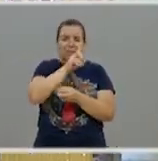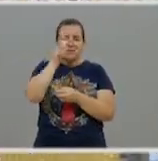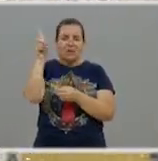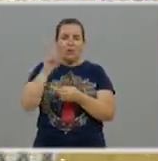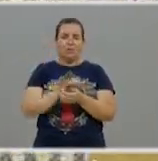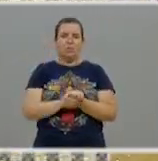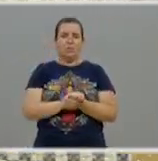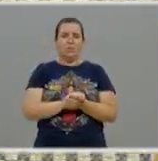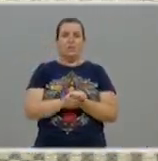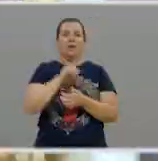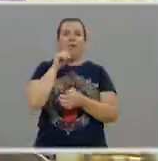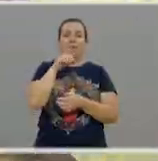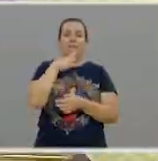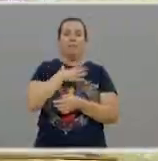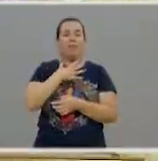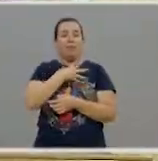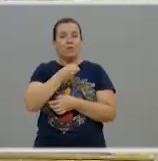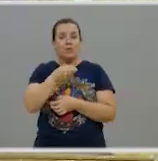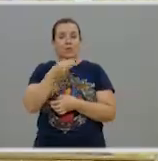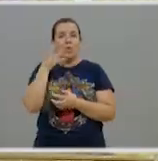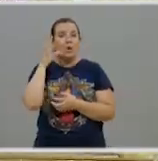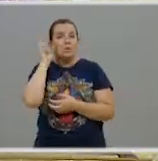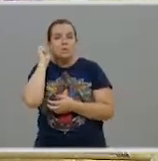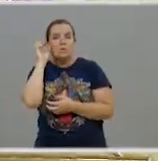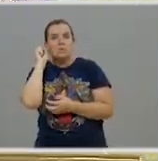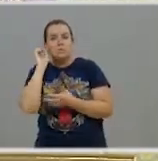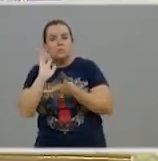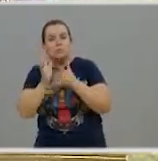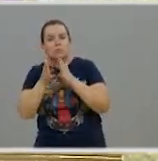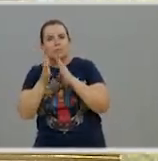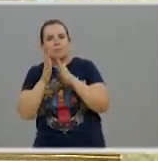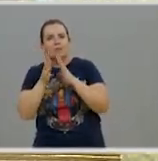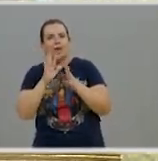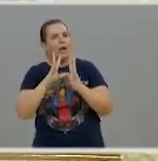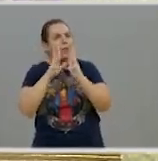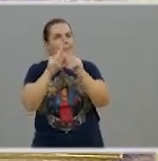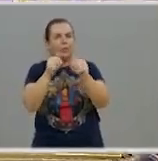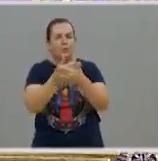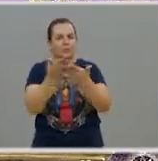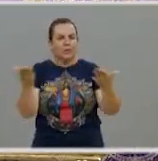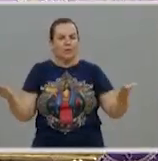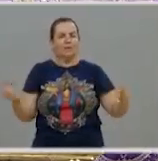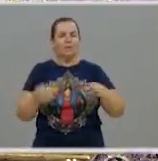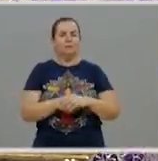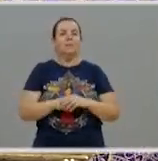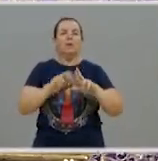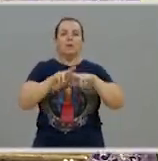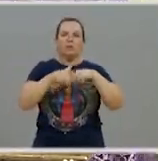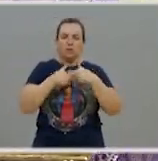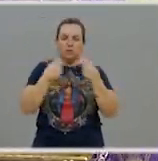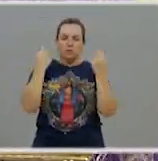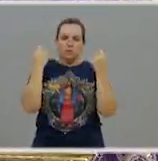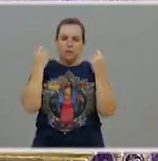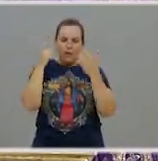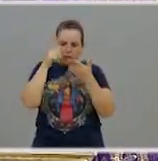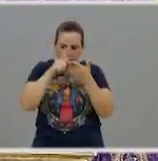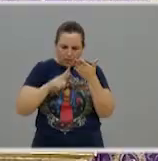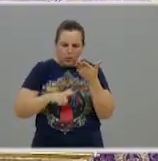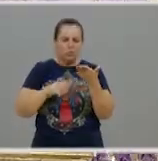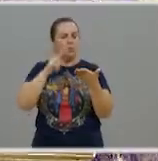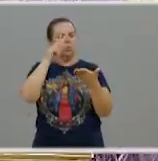Este é o meu filho amado, escutai-o. Por isso que nas missas a leitura tem que ser bem feita,